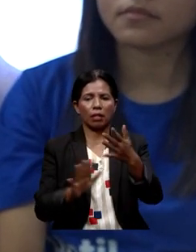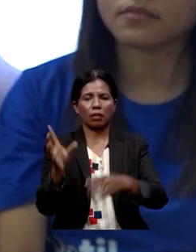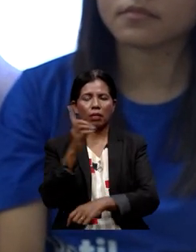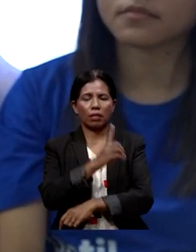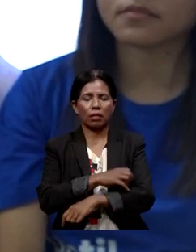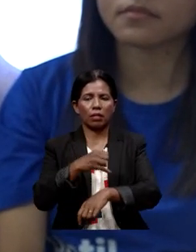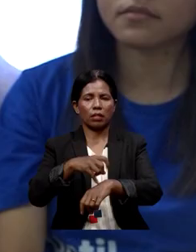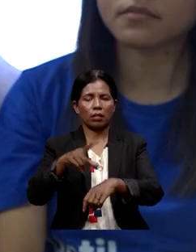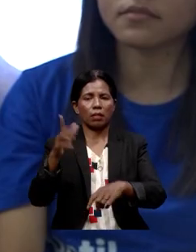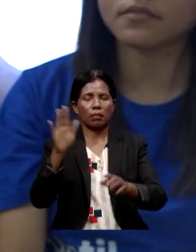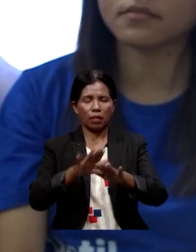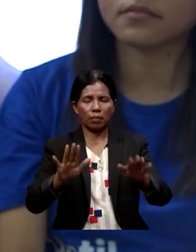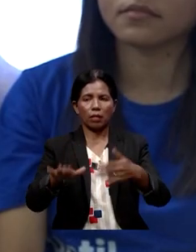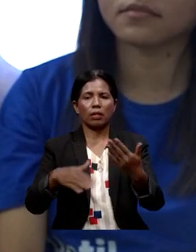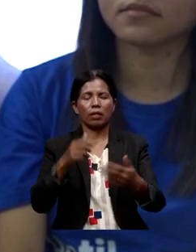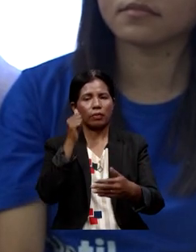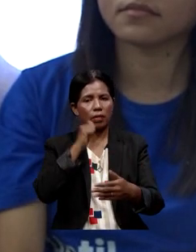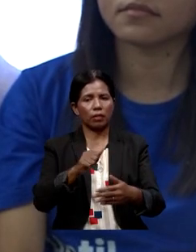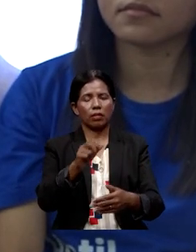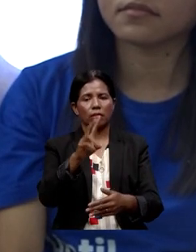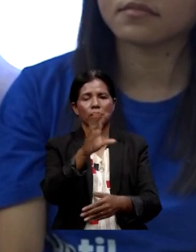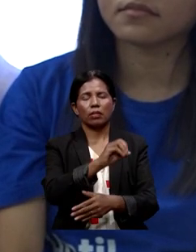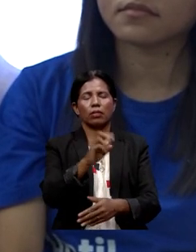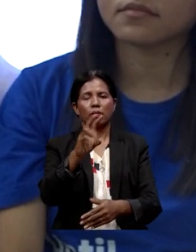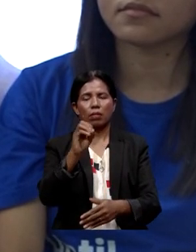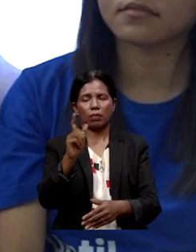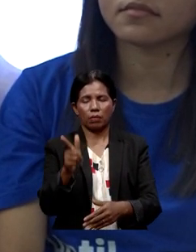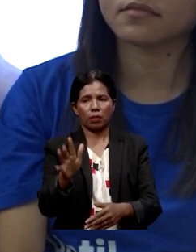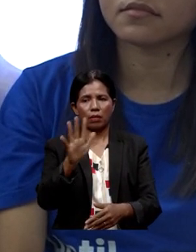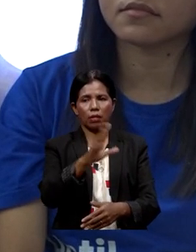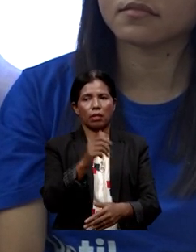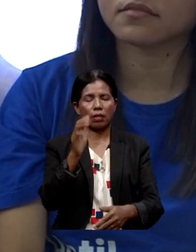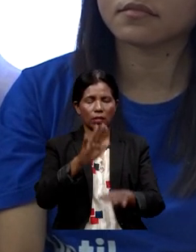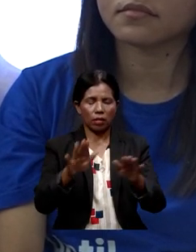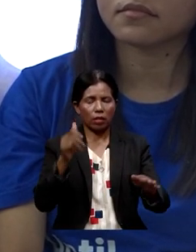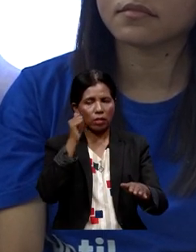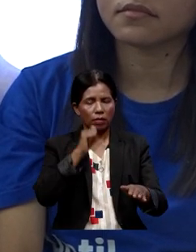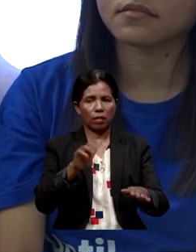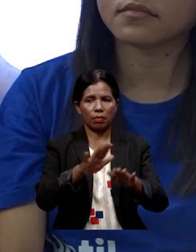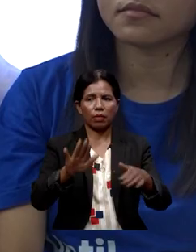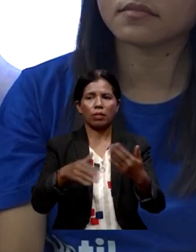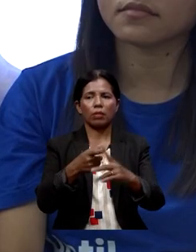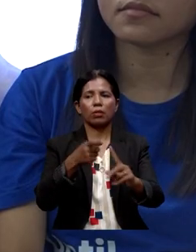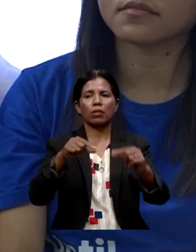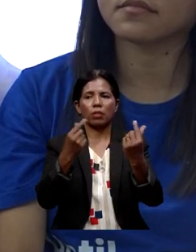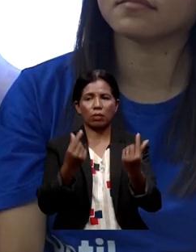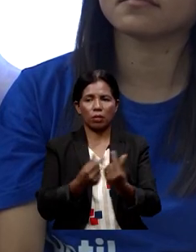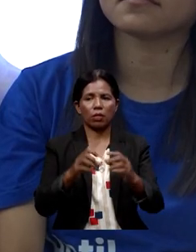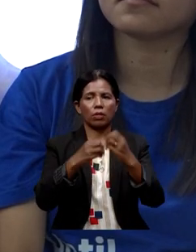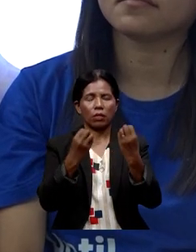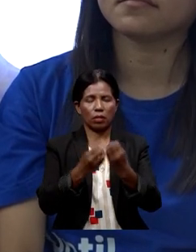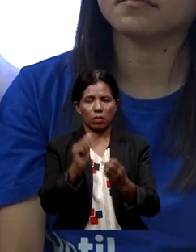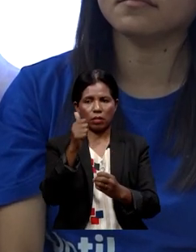Balabaric Feto, dia 11 de outubro de 2024. Ami Jovem, Balabaric Feto, a Universidade, por si grupo na organização